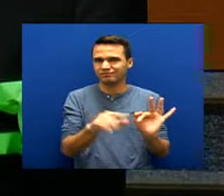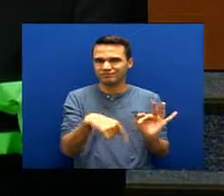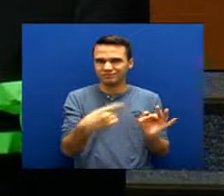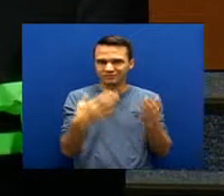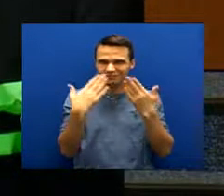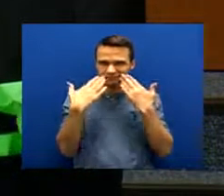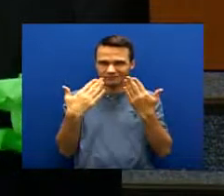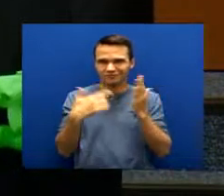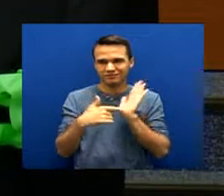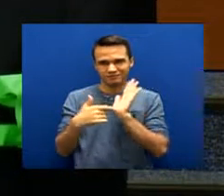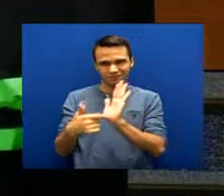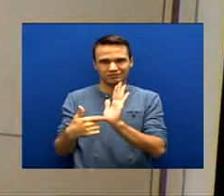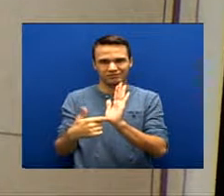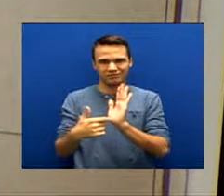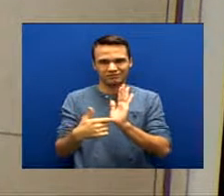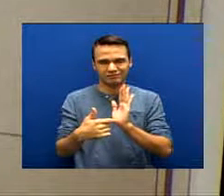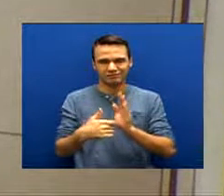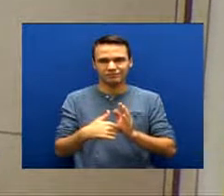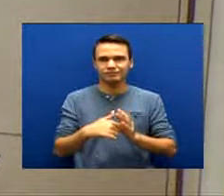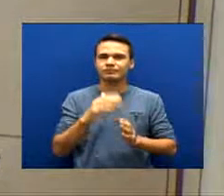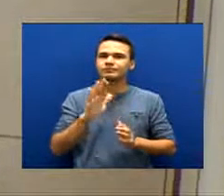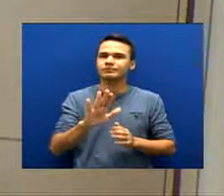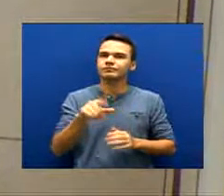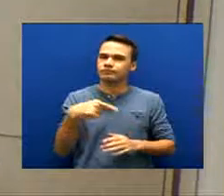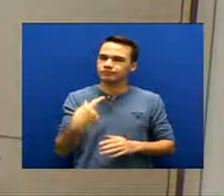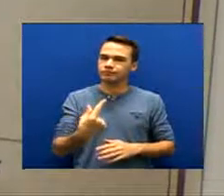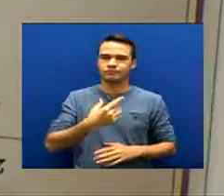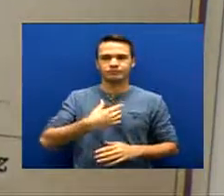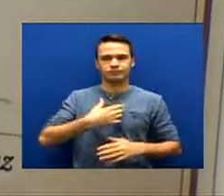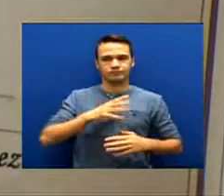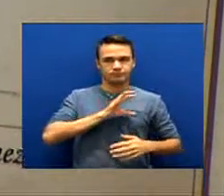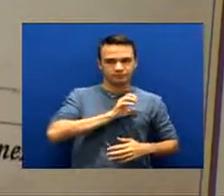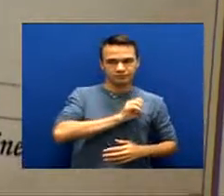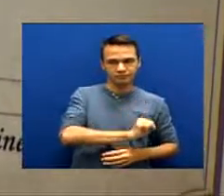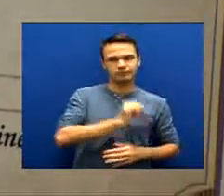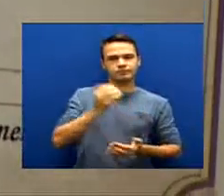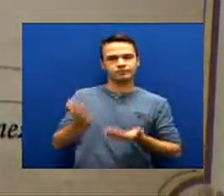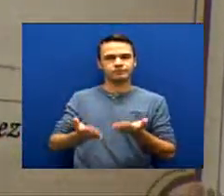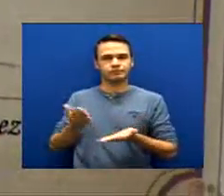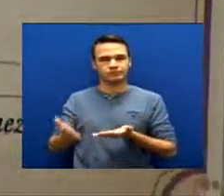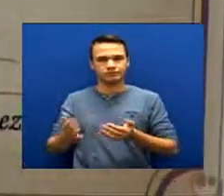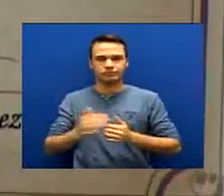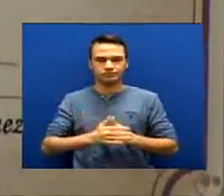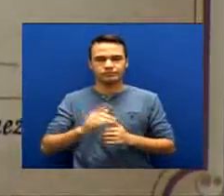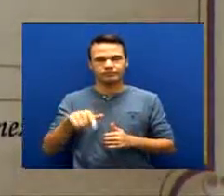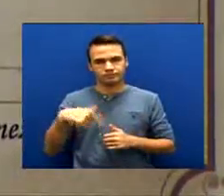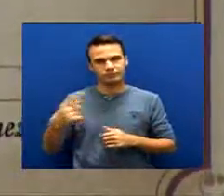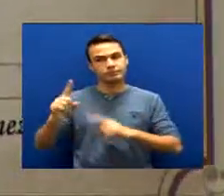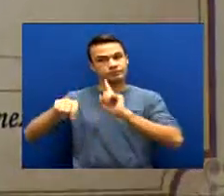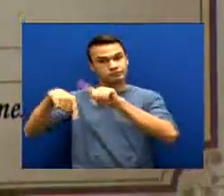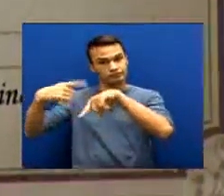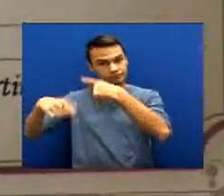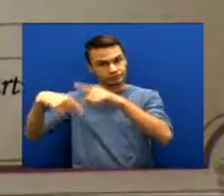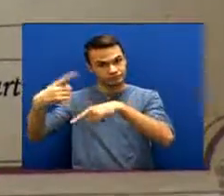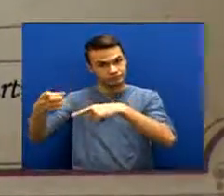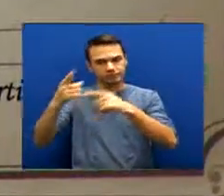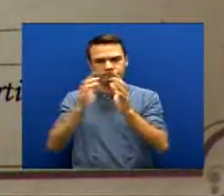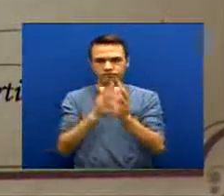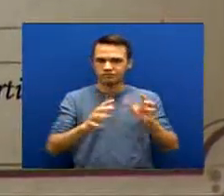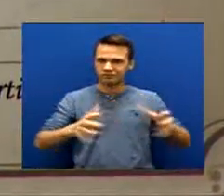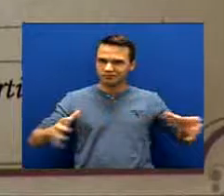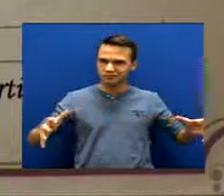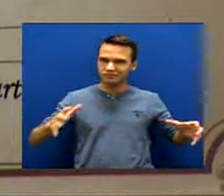não provisionados, e que, por dever e por direito, já deveriam ter sido transferidos. Estamos